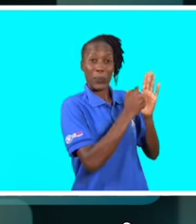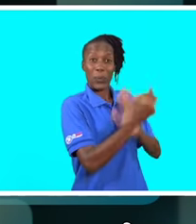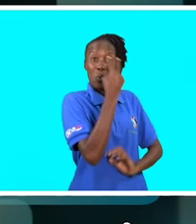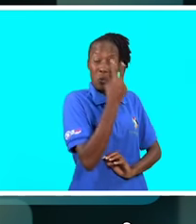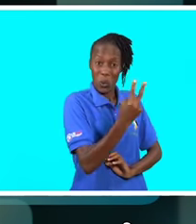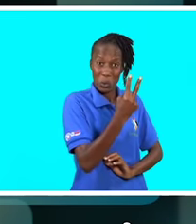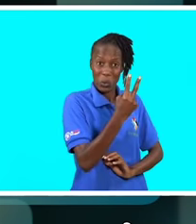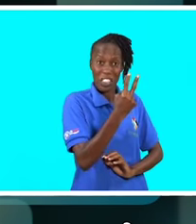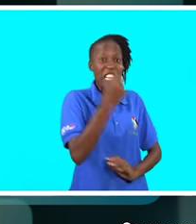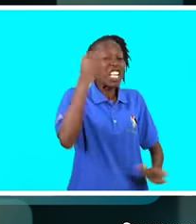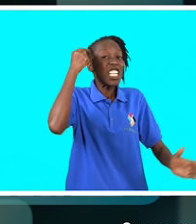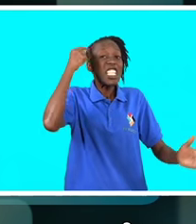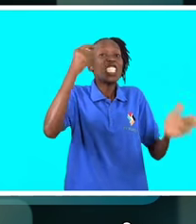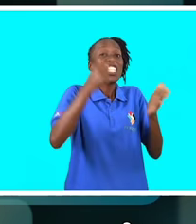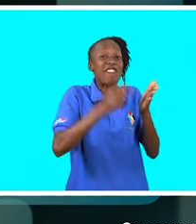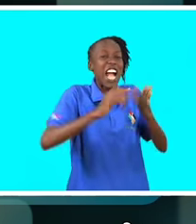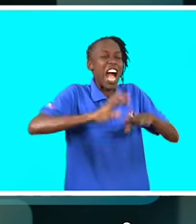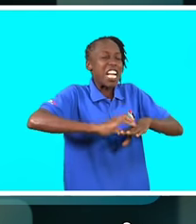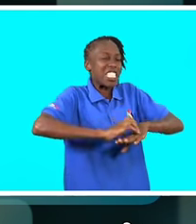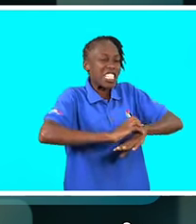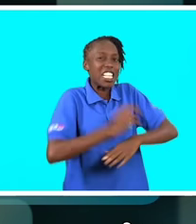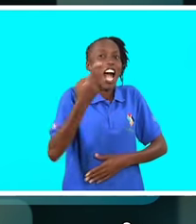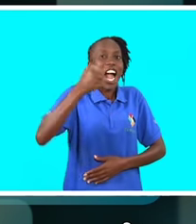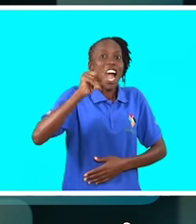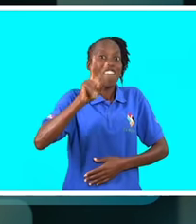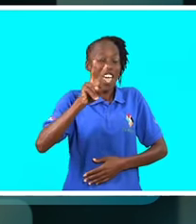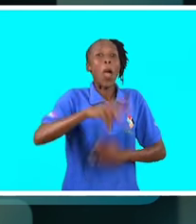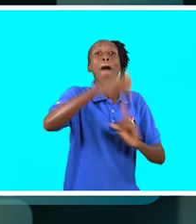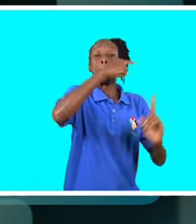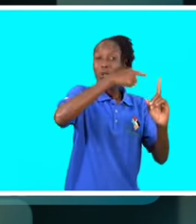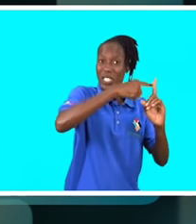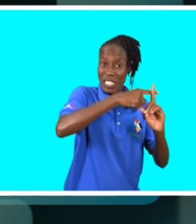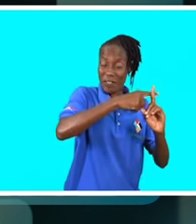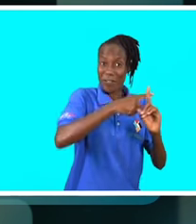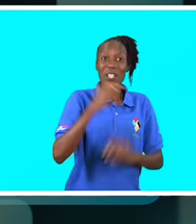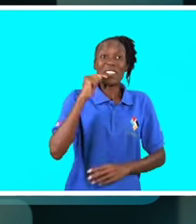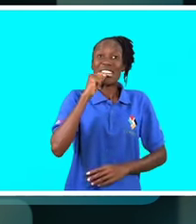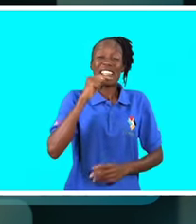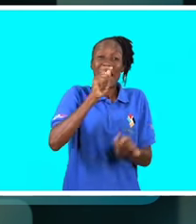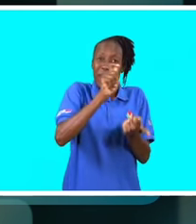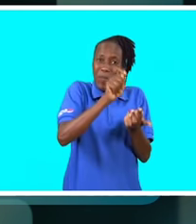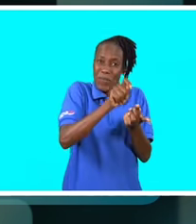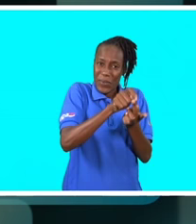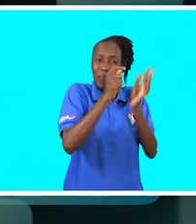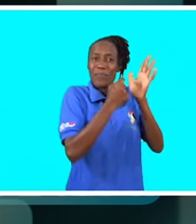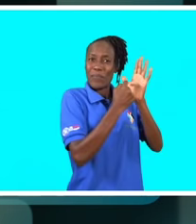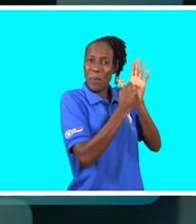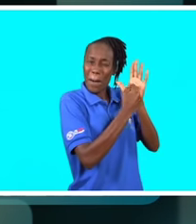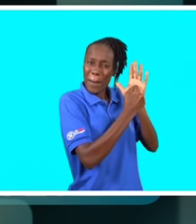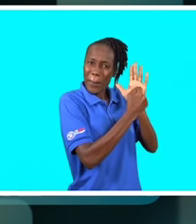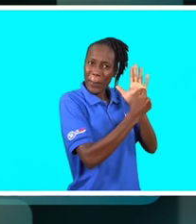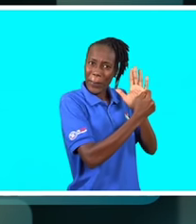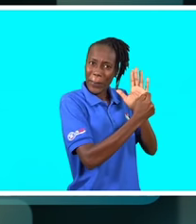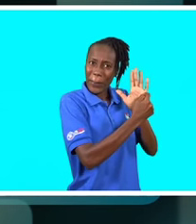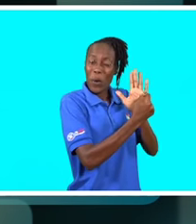traço, aqui traço, serem dois, tem que ter o vírus da HIV. Mas o sangue corre, chega aqui,